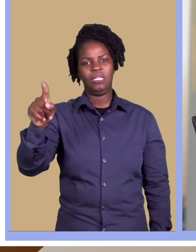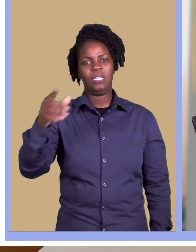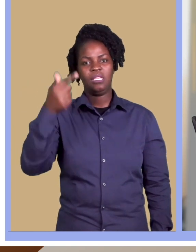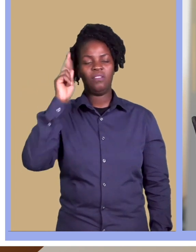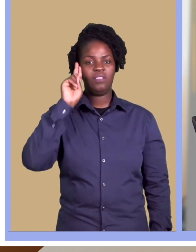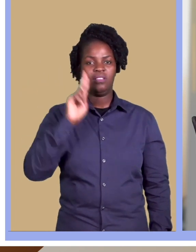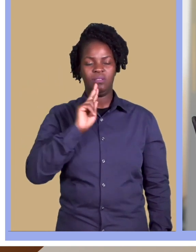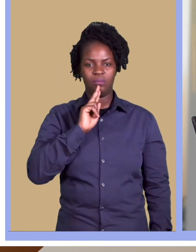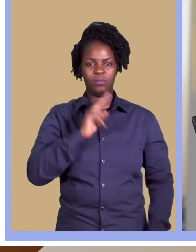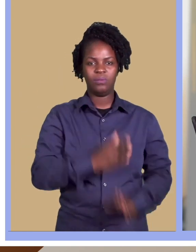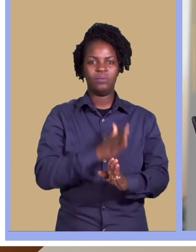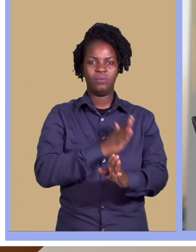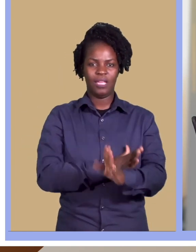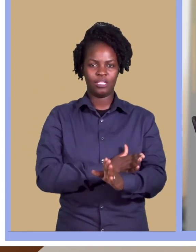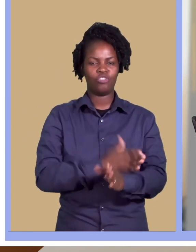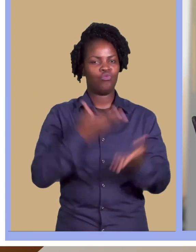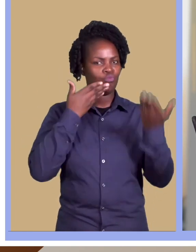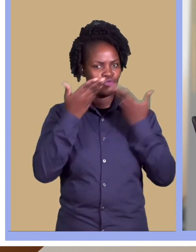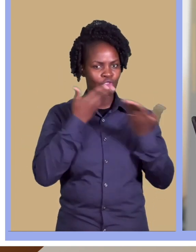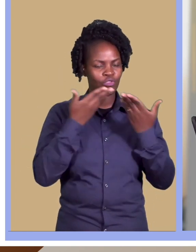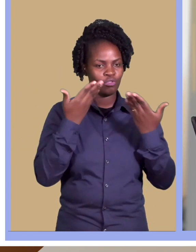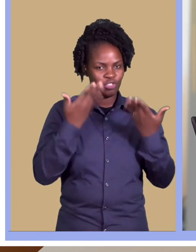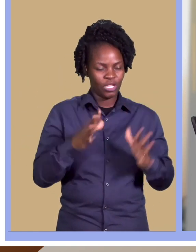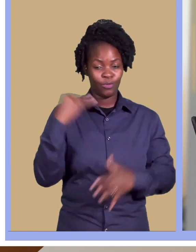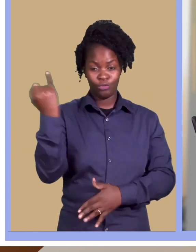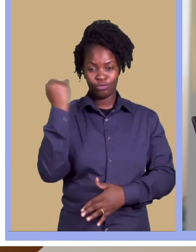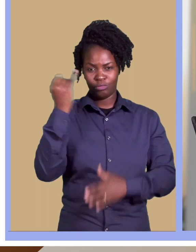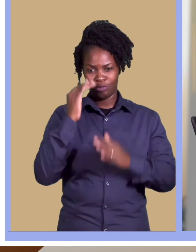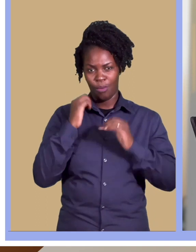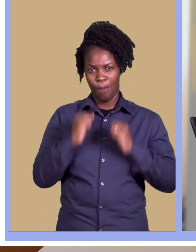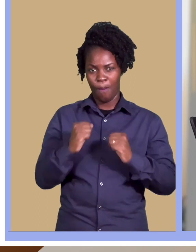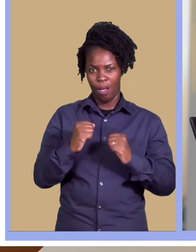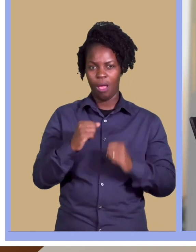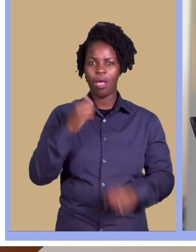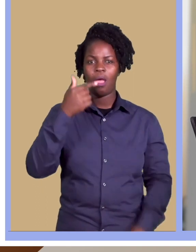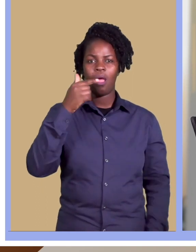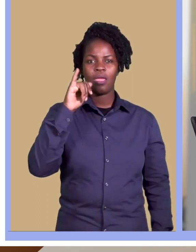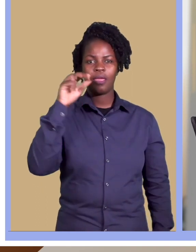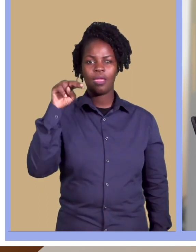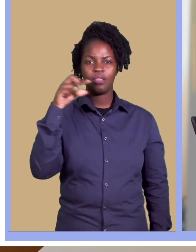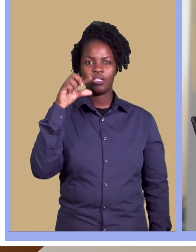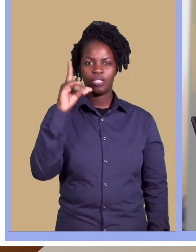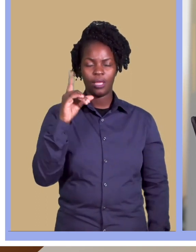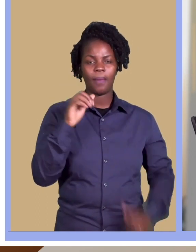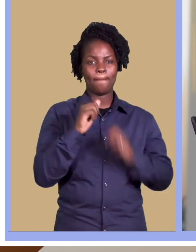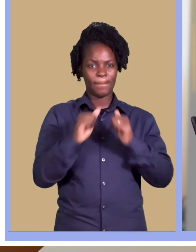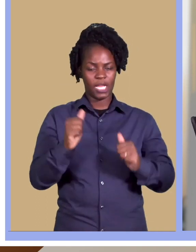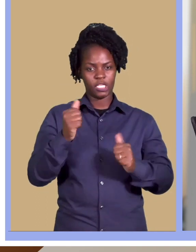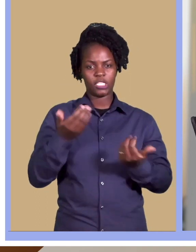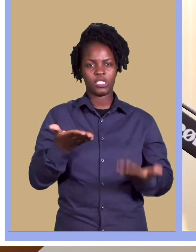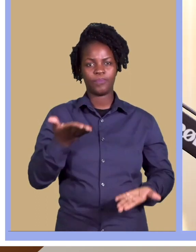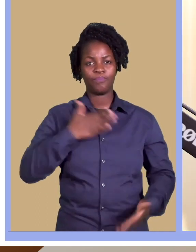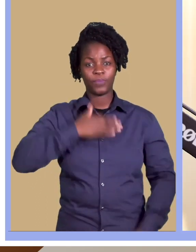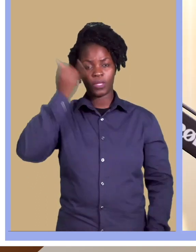INGD, né? Mas temos que garantir que mais atores estão cada vez mais consciencializados e capacitados